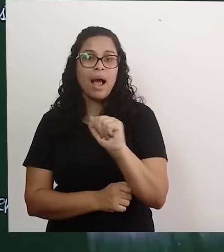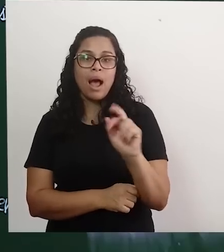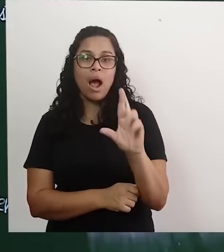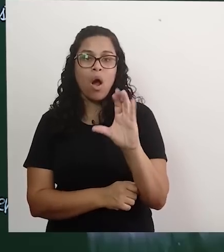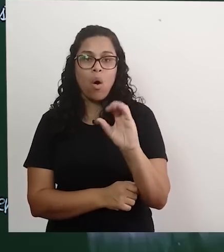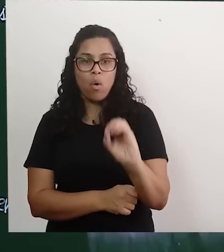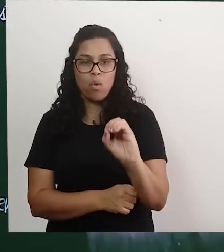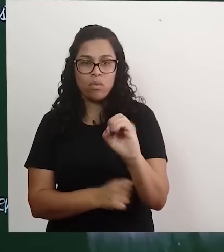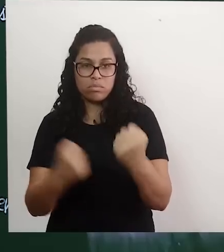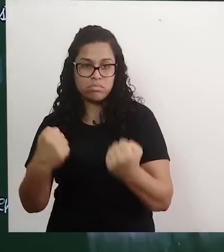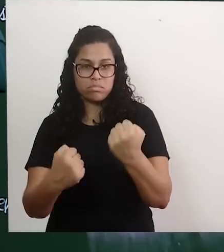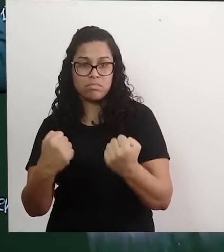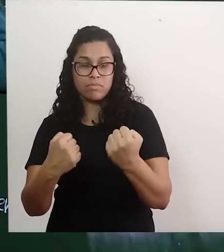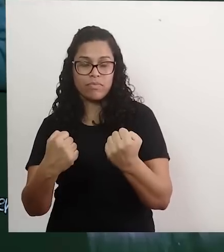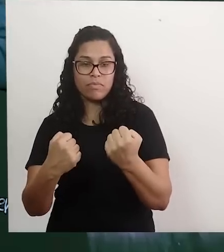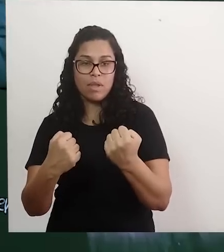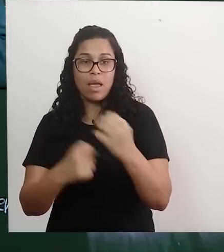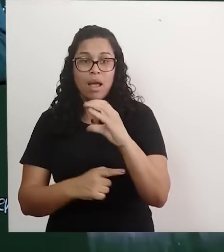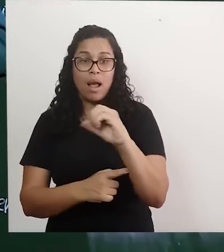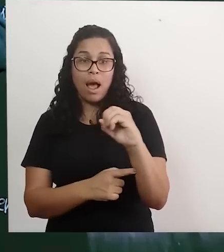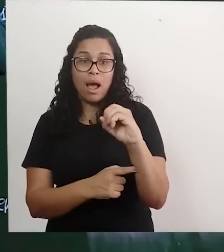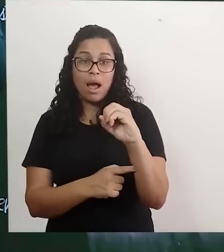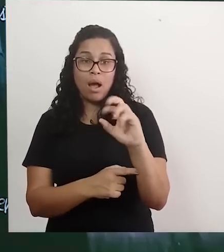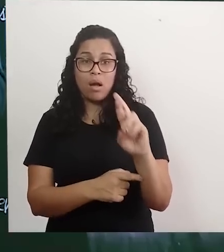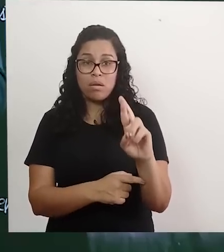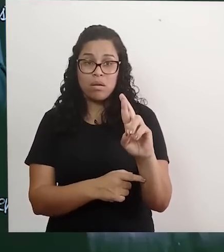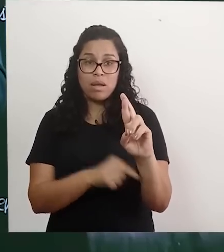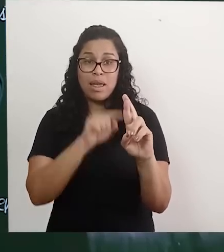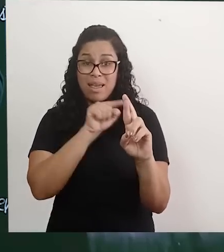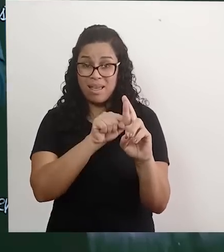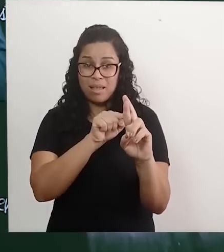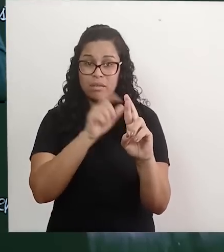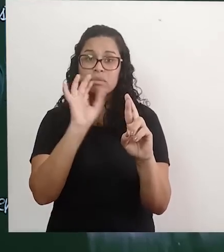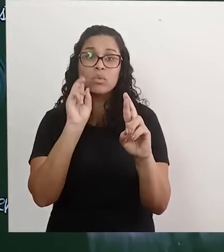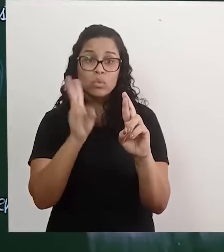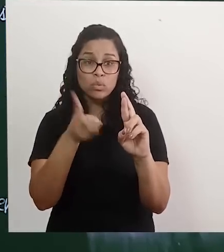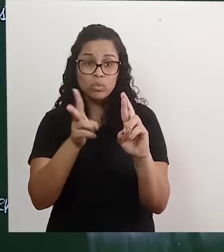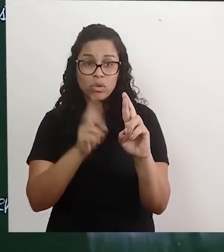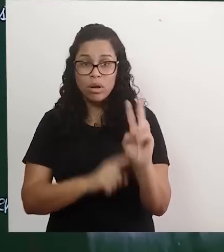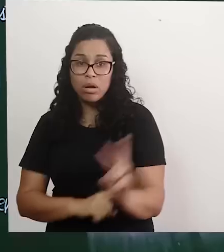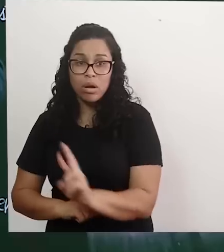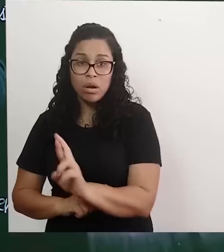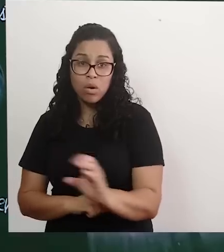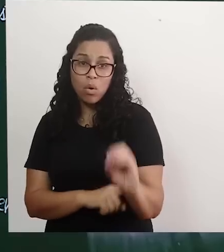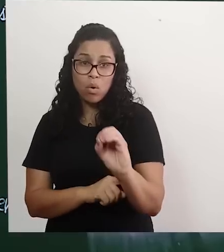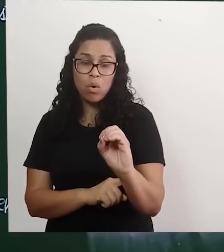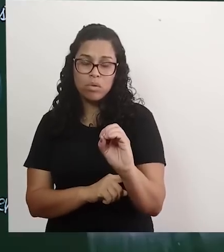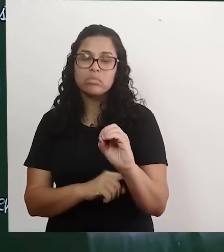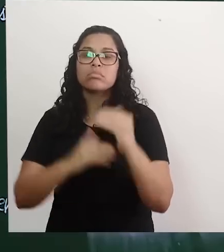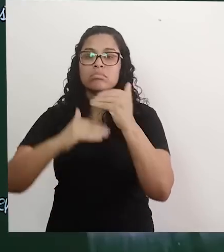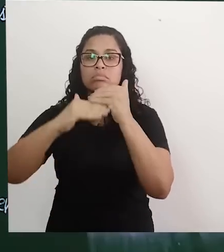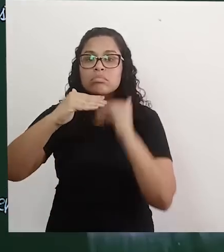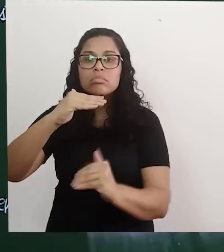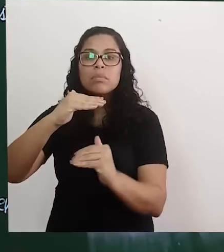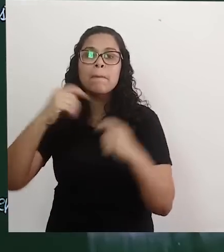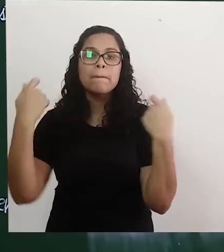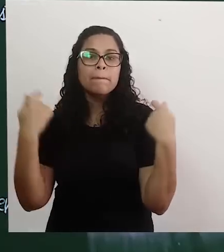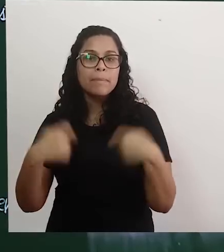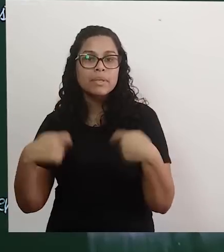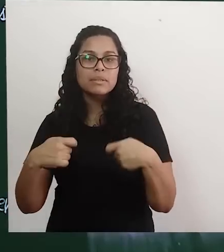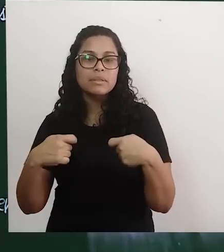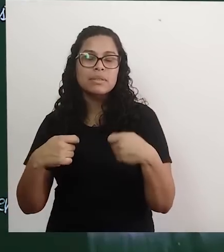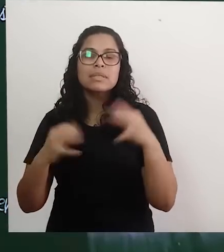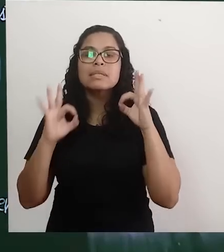carro, que tem dois R's, eu tenho que deixar o R em uma linha e o outro R na outra. Os textos digitais, quando a gente está escrevendo no computador, por exemplo, eles